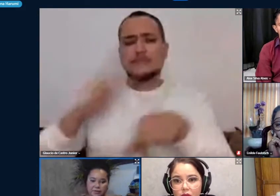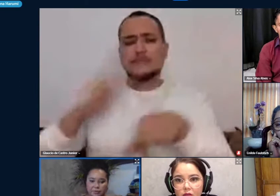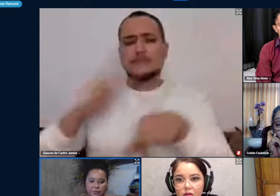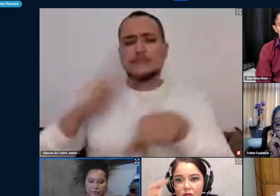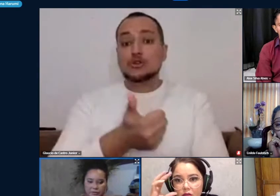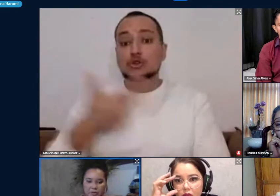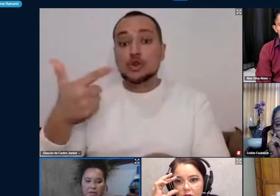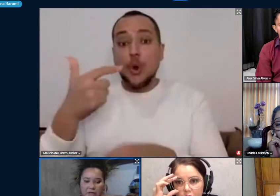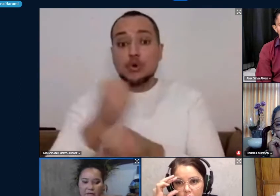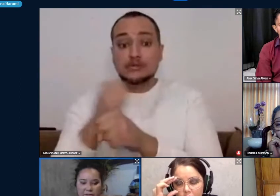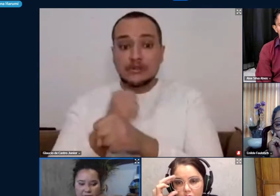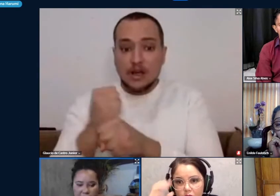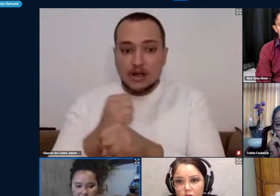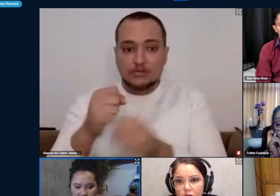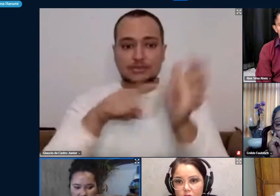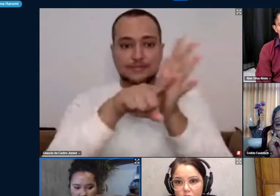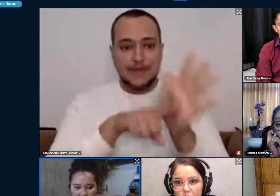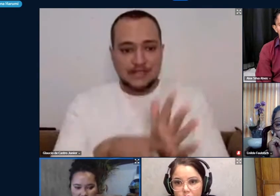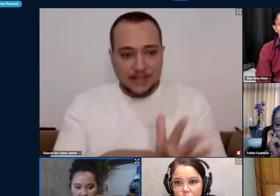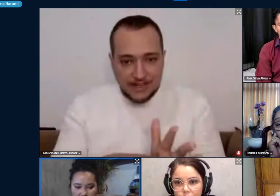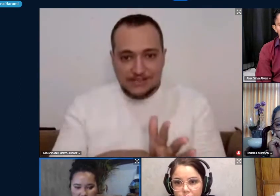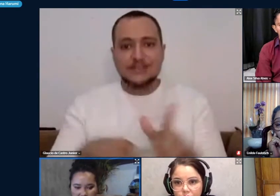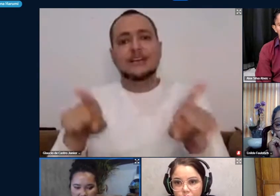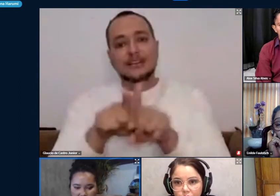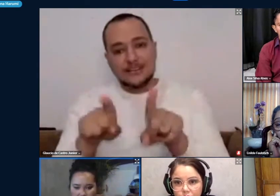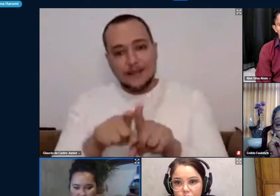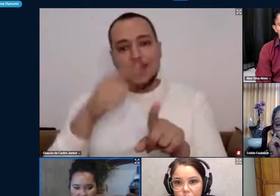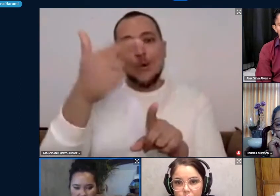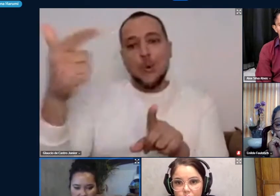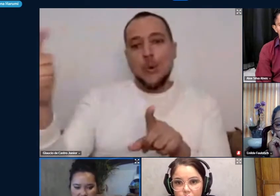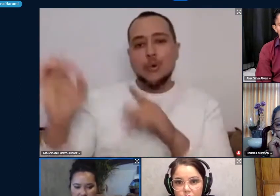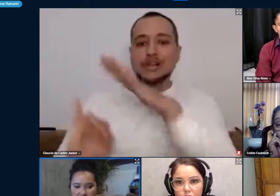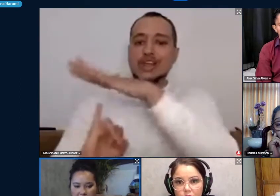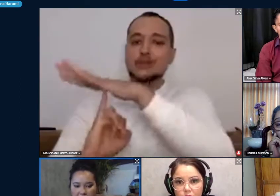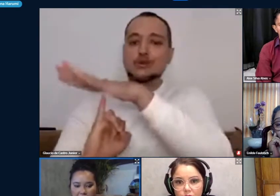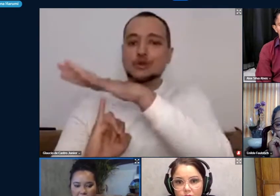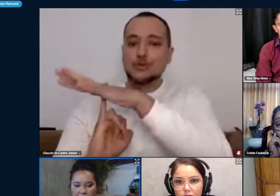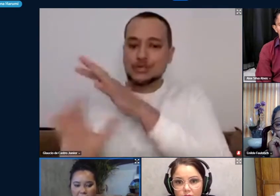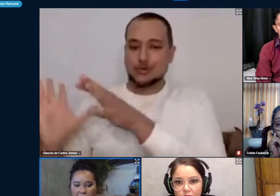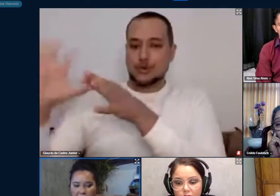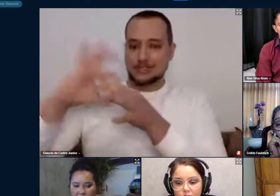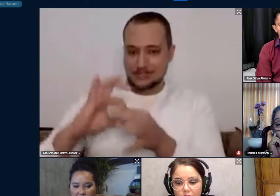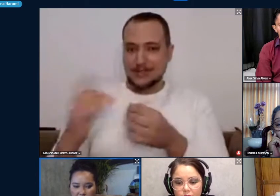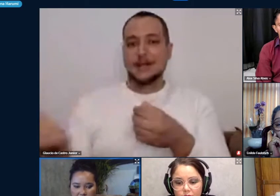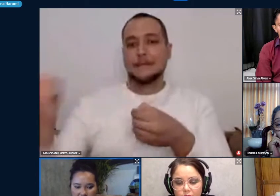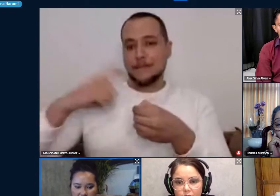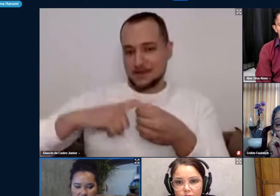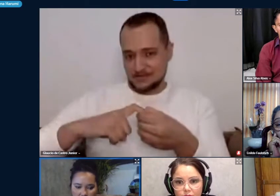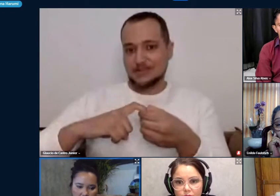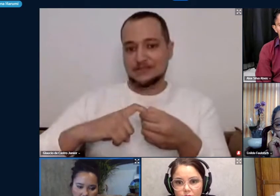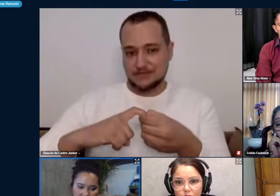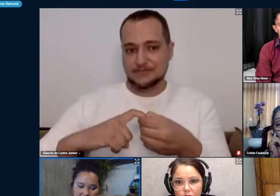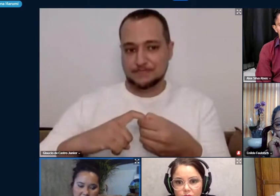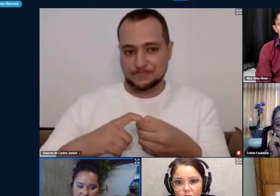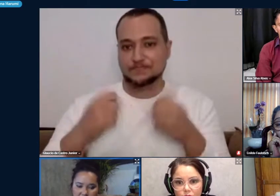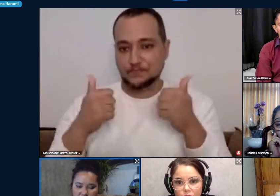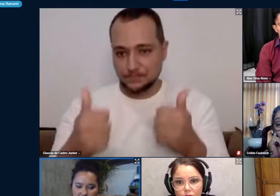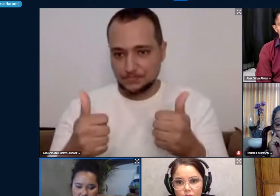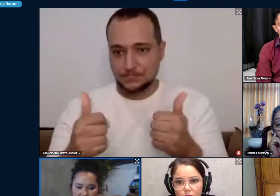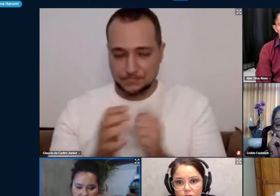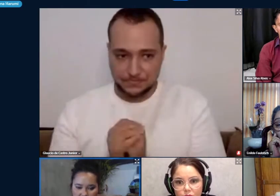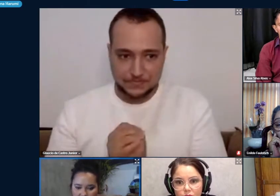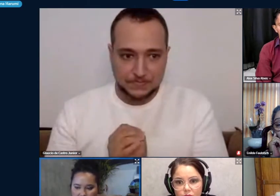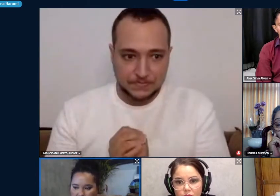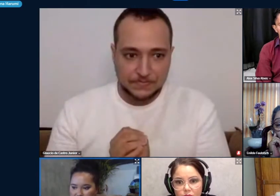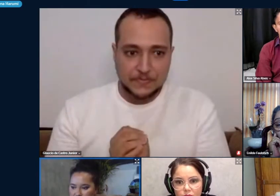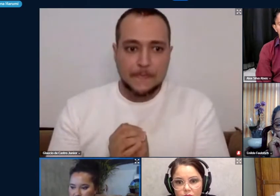tem se ampliado muito e desenvolvido durante 12 anos de pesquisa, inclusive em parceria